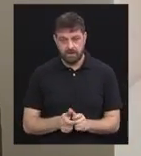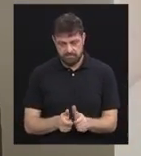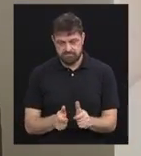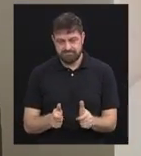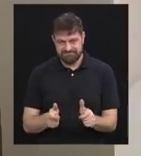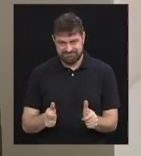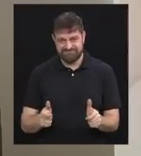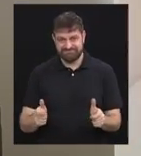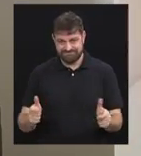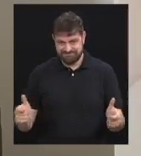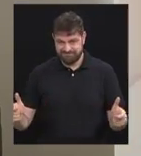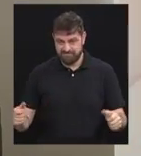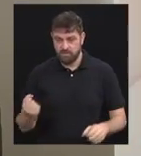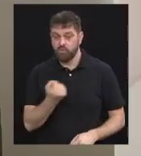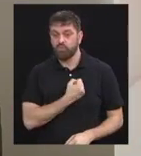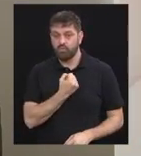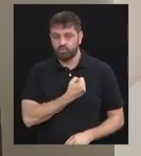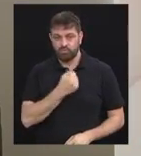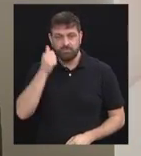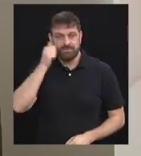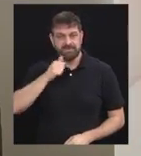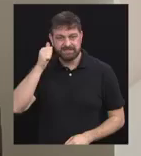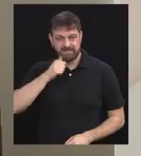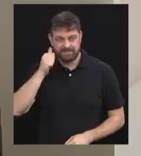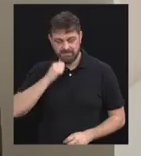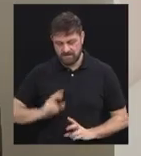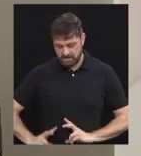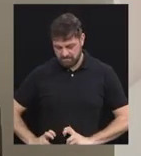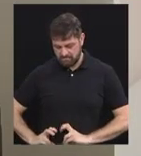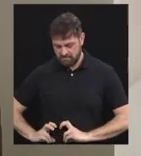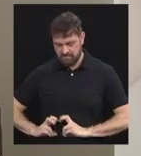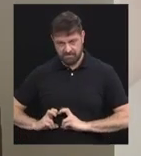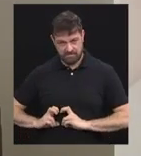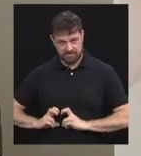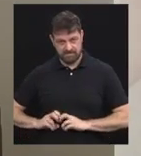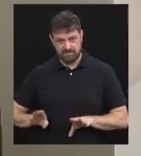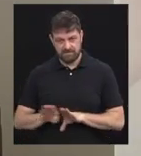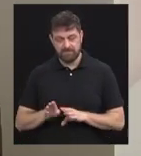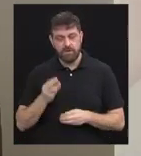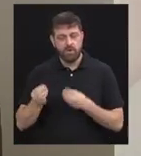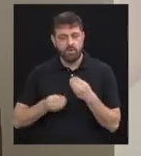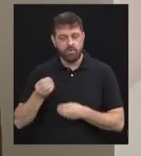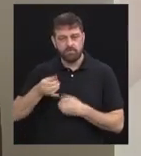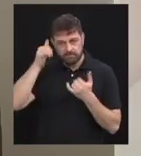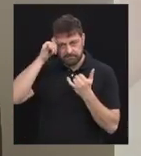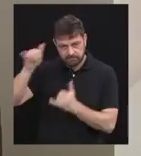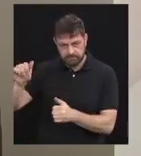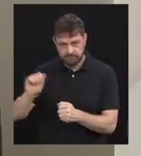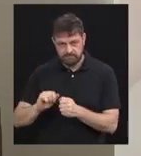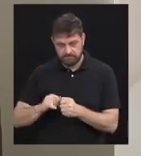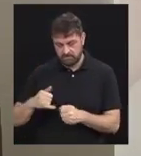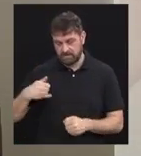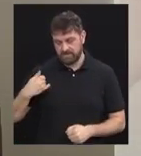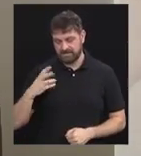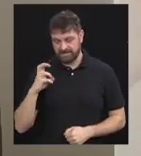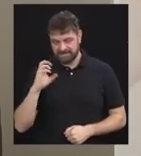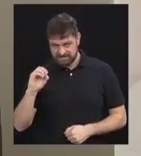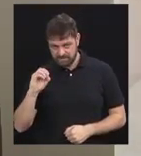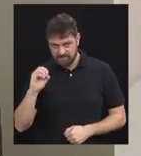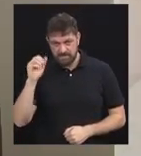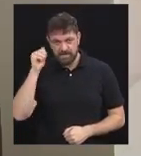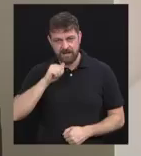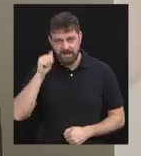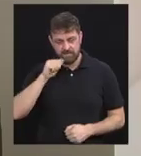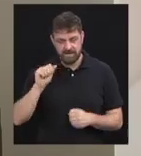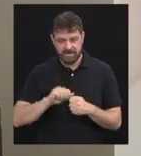de incidência e a prevenção é feita a partir dos 50 anos, a mulher